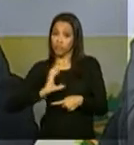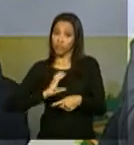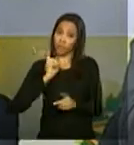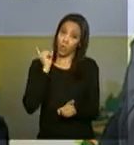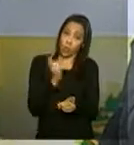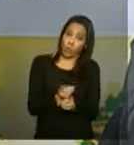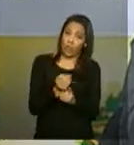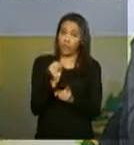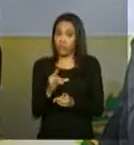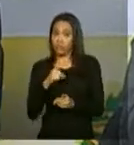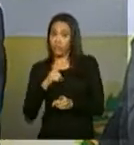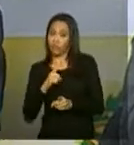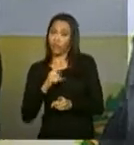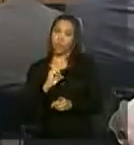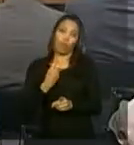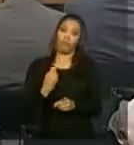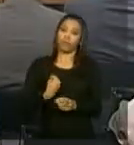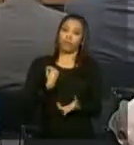está